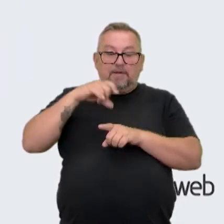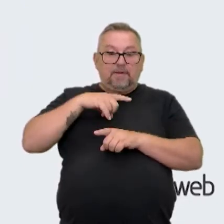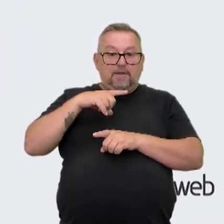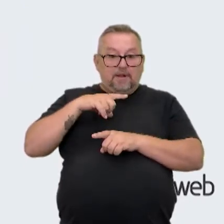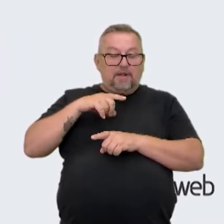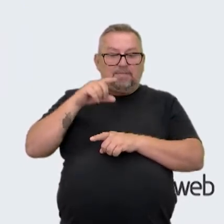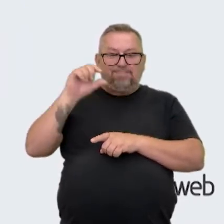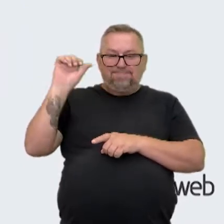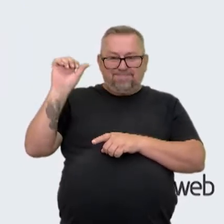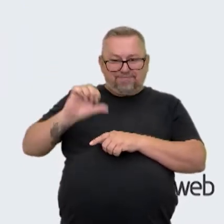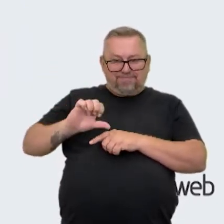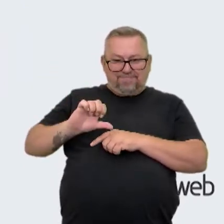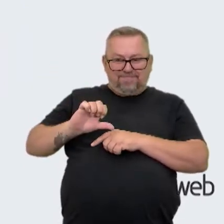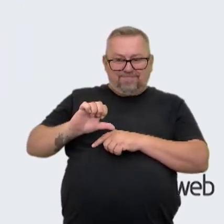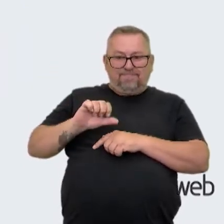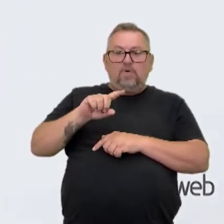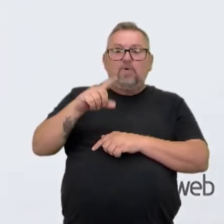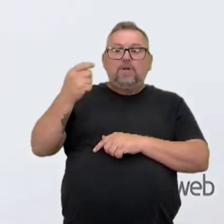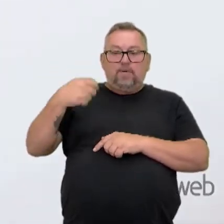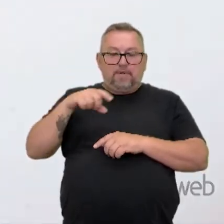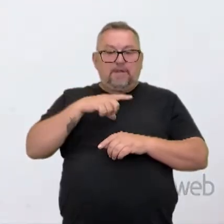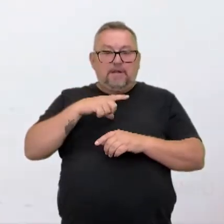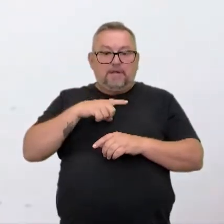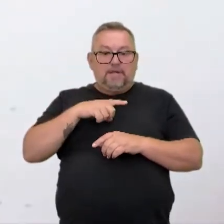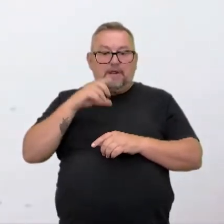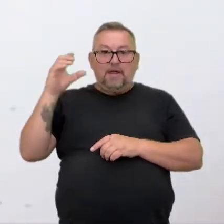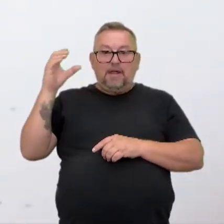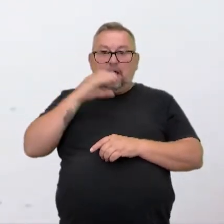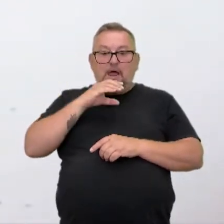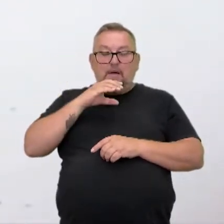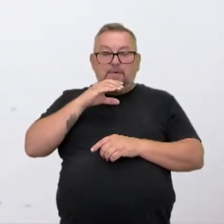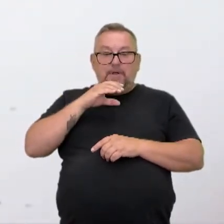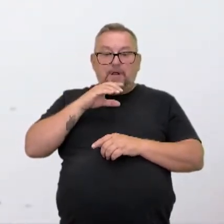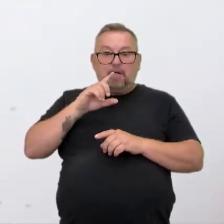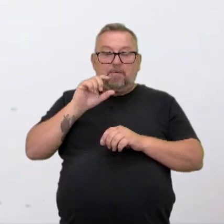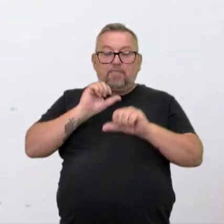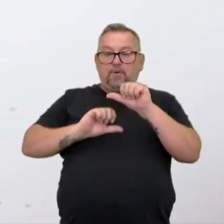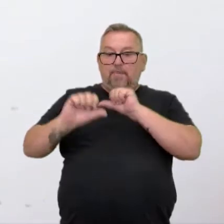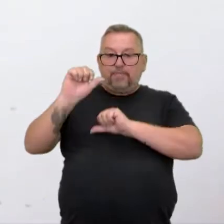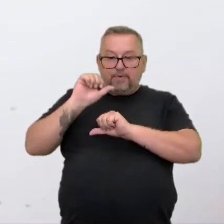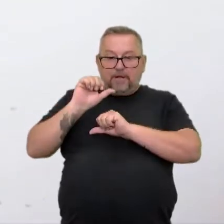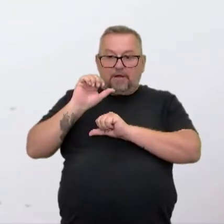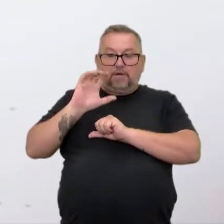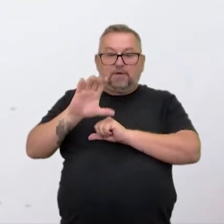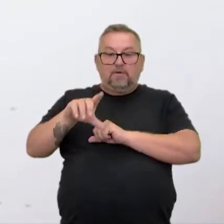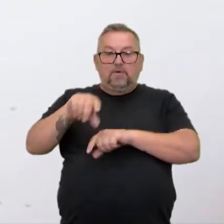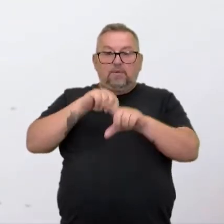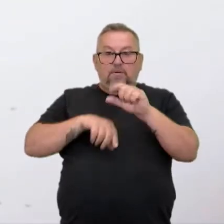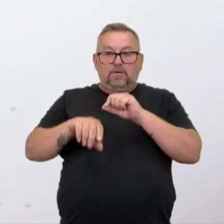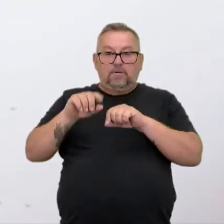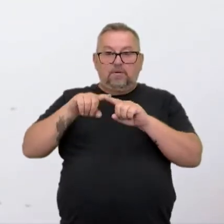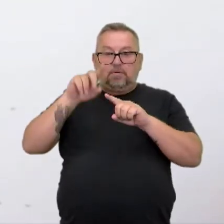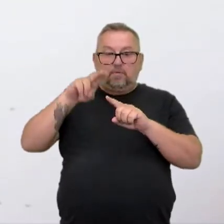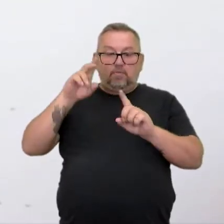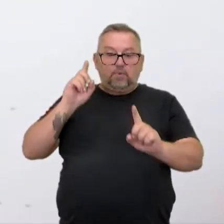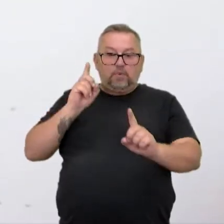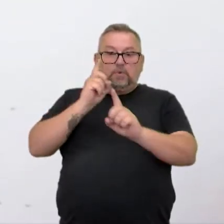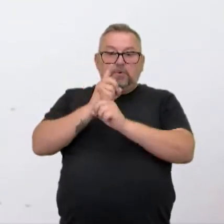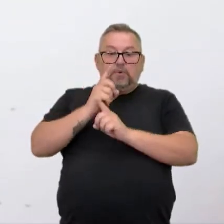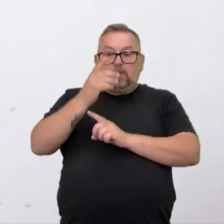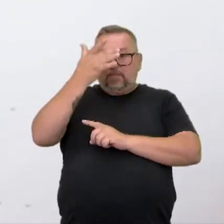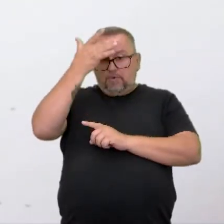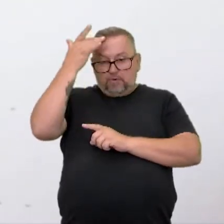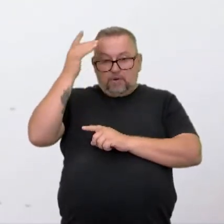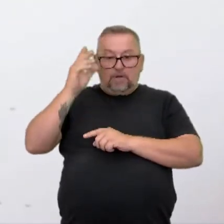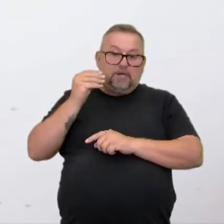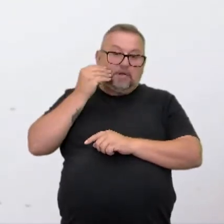reação negativa, você precisa ter uma reação rápida para poder tomar uma atitude. Nunca bata de frente com seu consumidor.